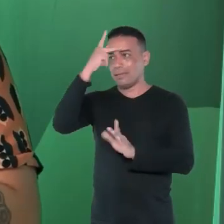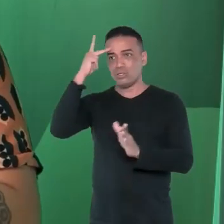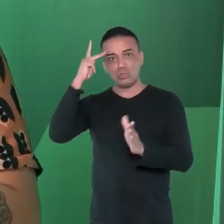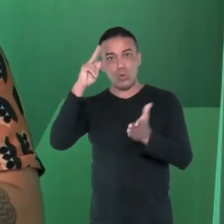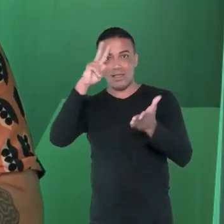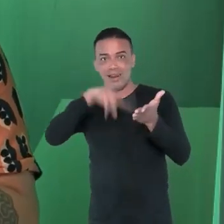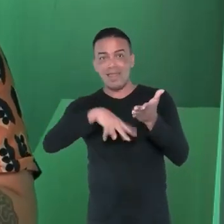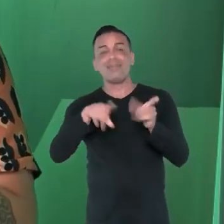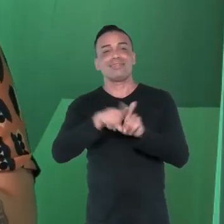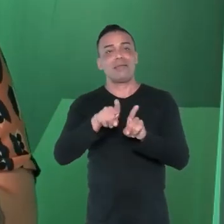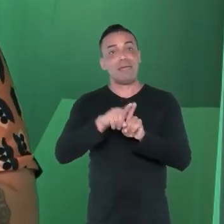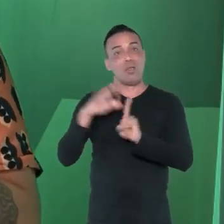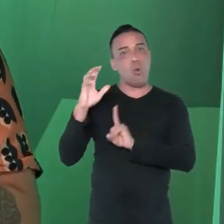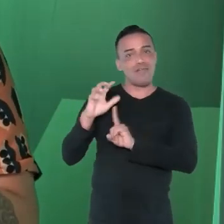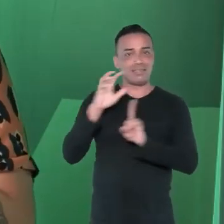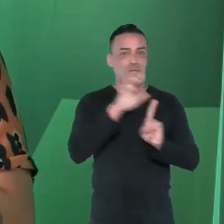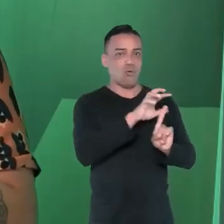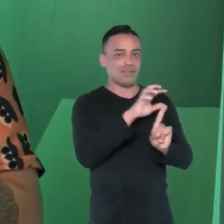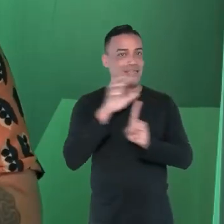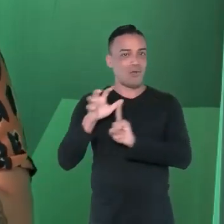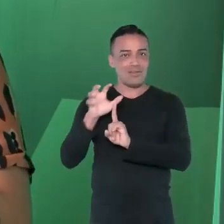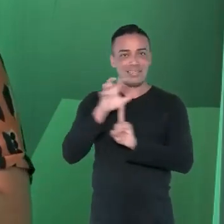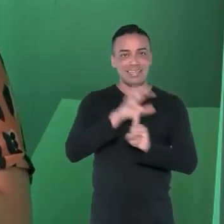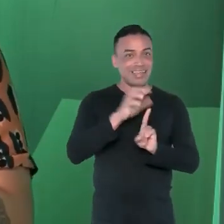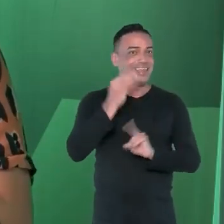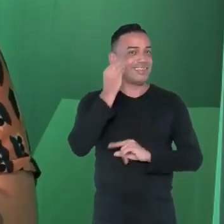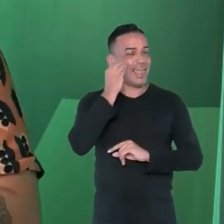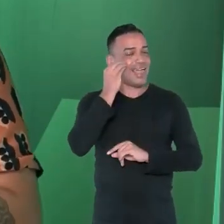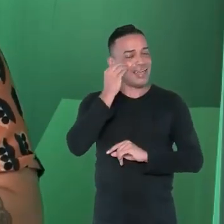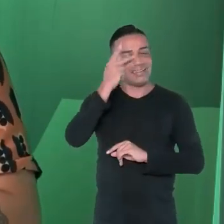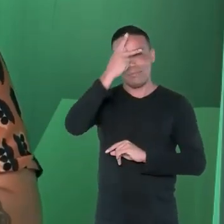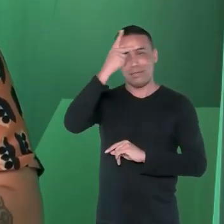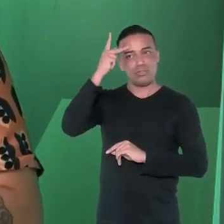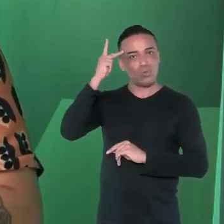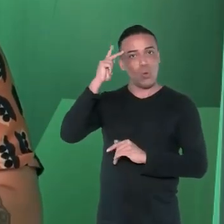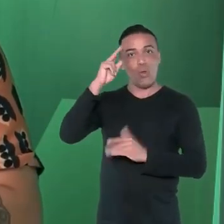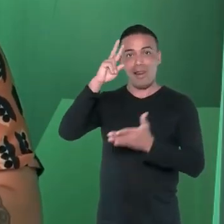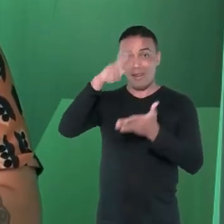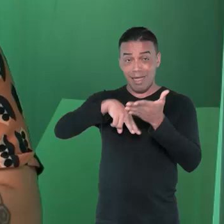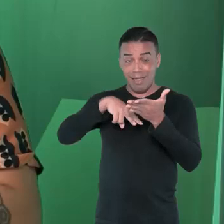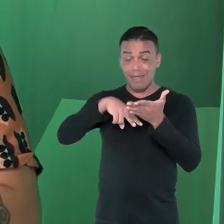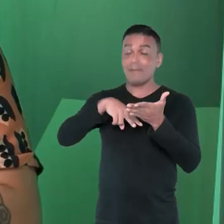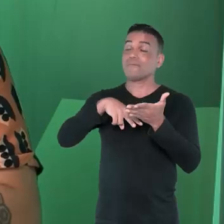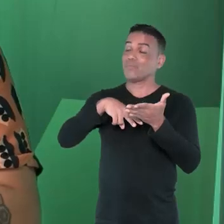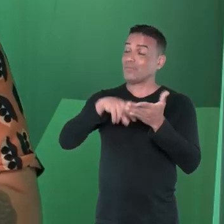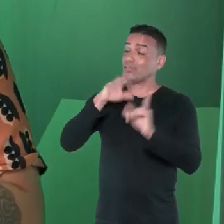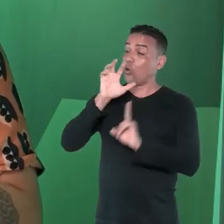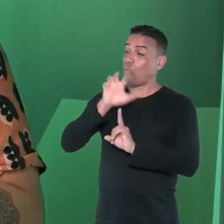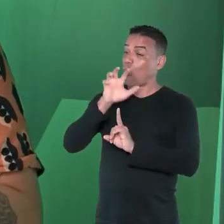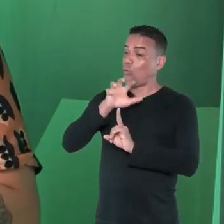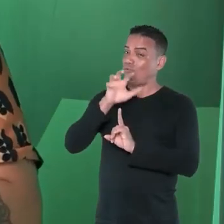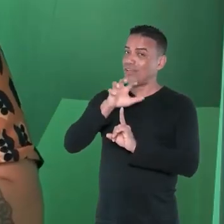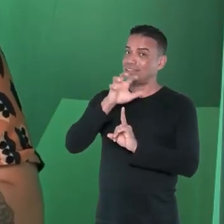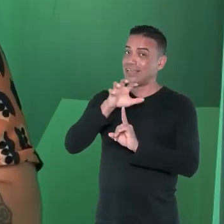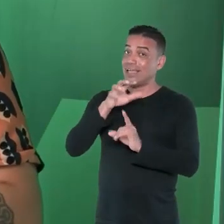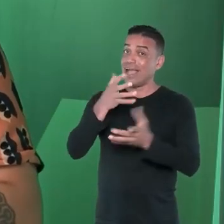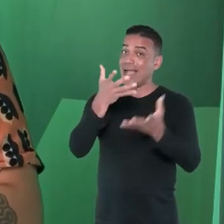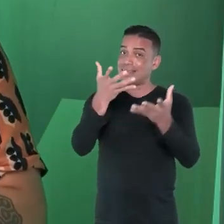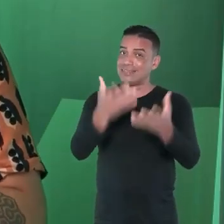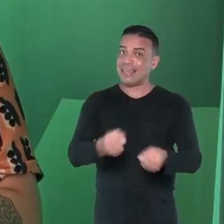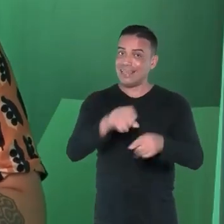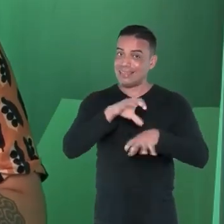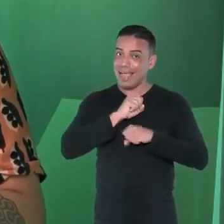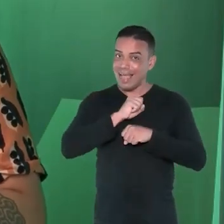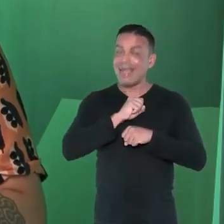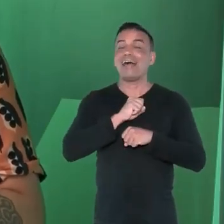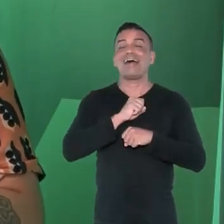também. Eu acho que a todo momento ele tenta convencer o leitor sobre, né, a comprar esse peixe que ele